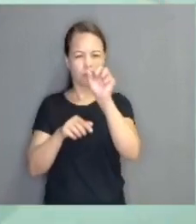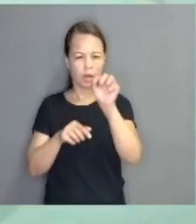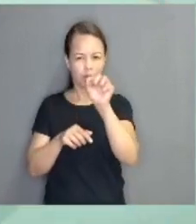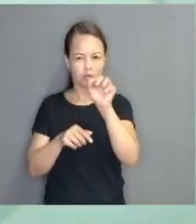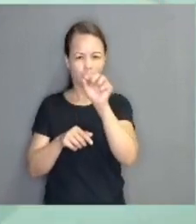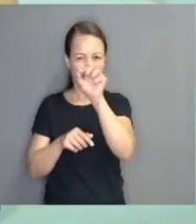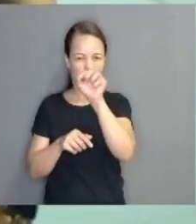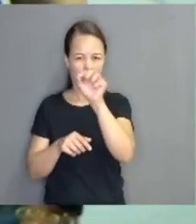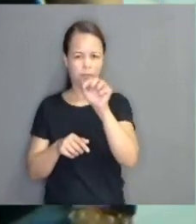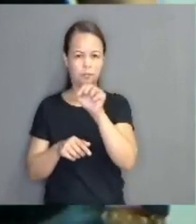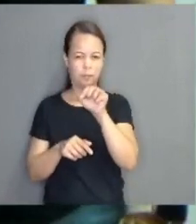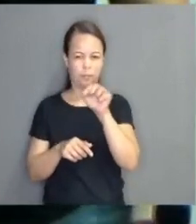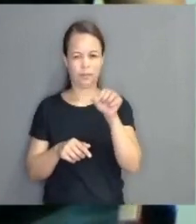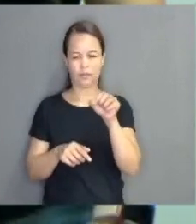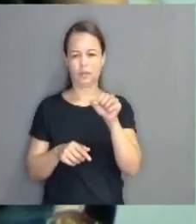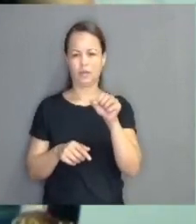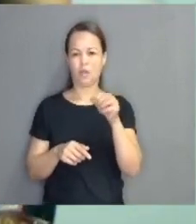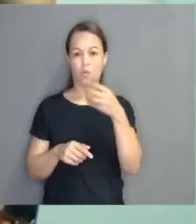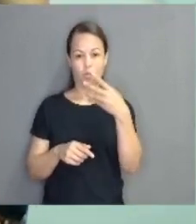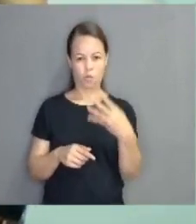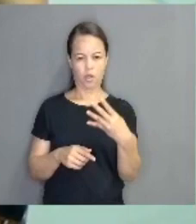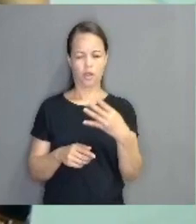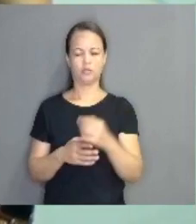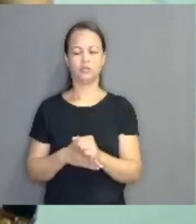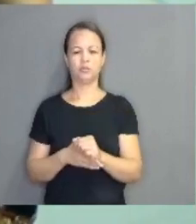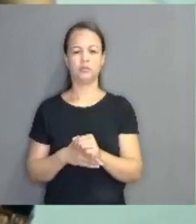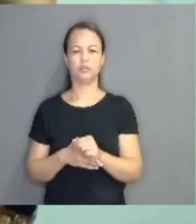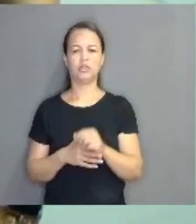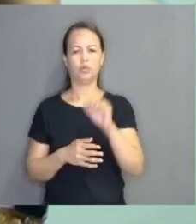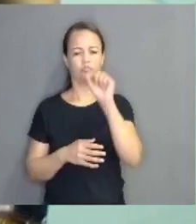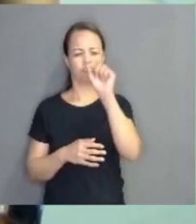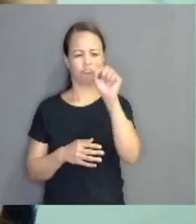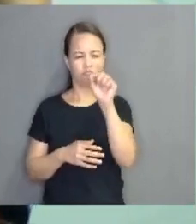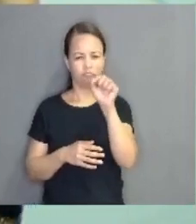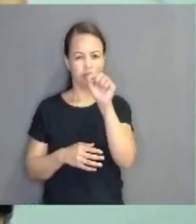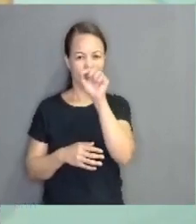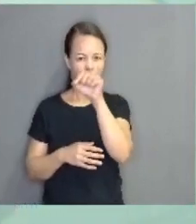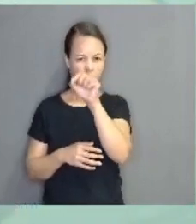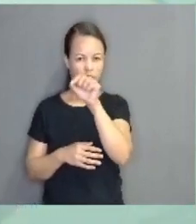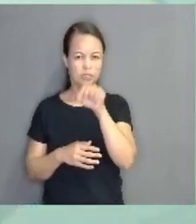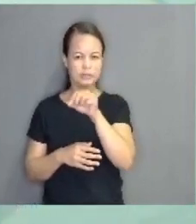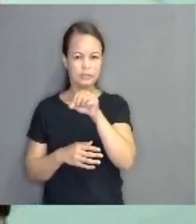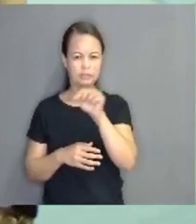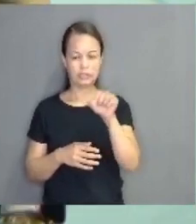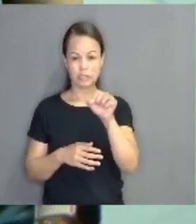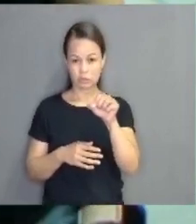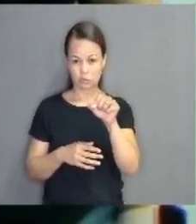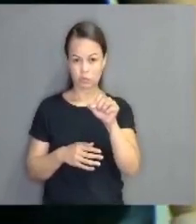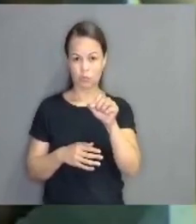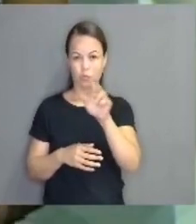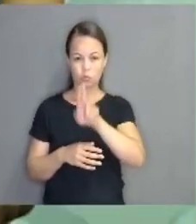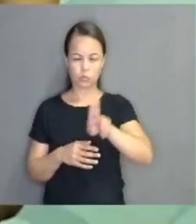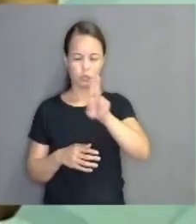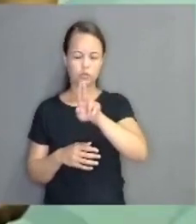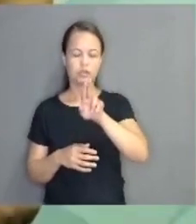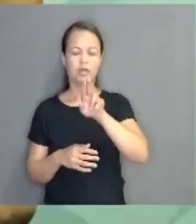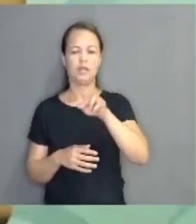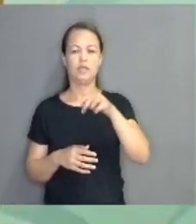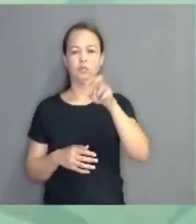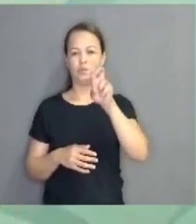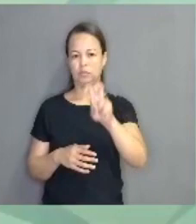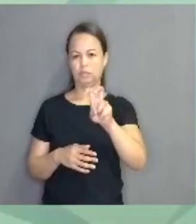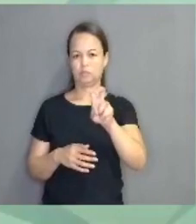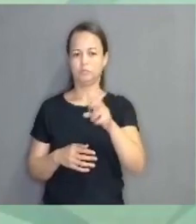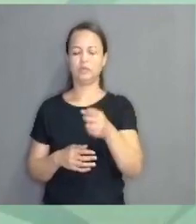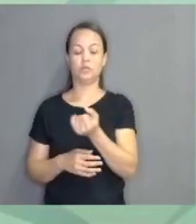o número 4. E por último, eu tenho 5 pontinhos, por isso eu usei o número 5. Então, sempre que a gente for contar